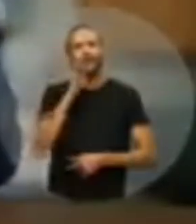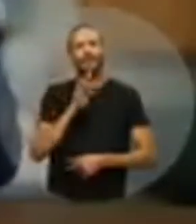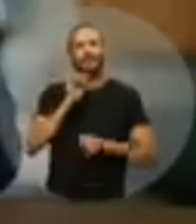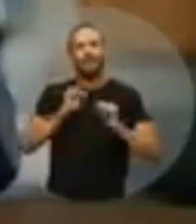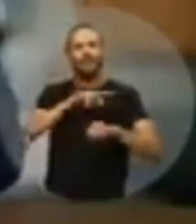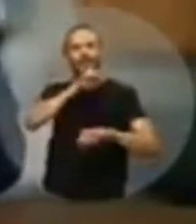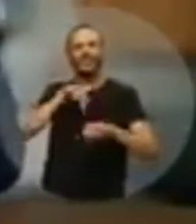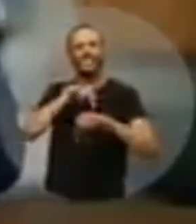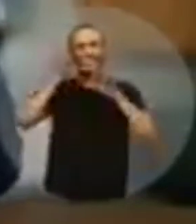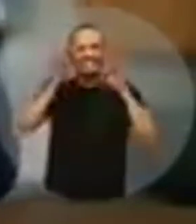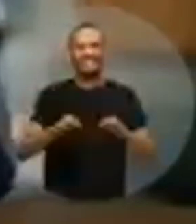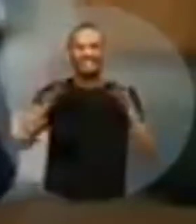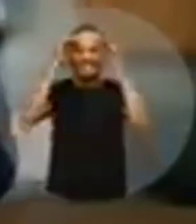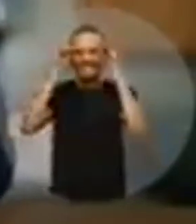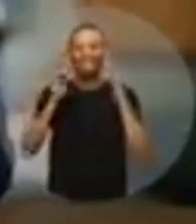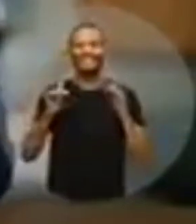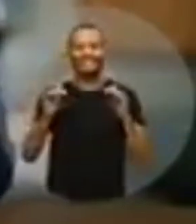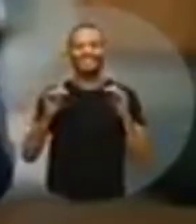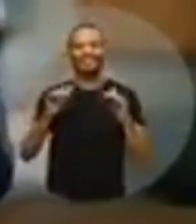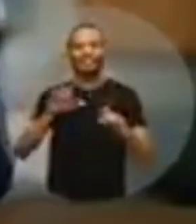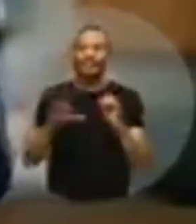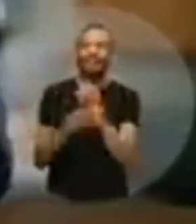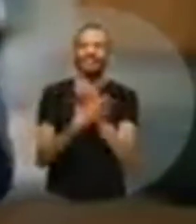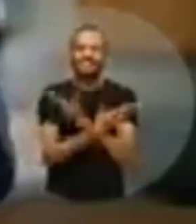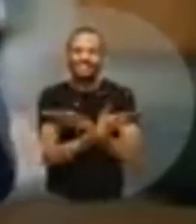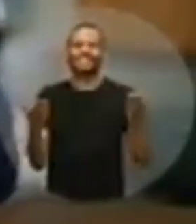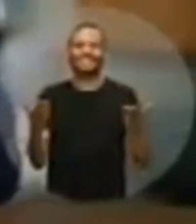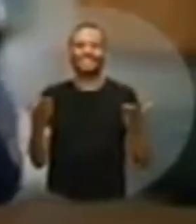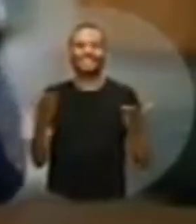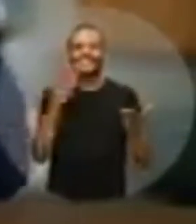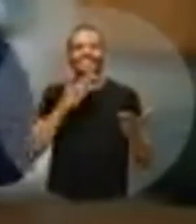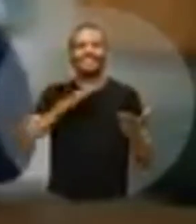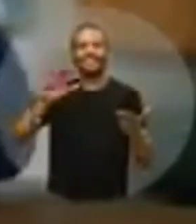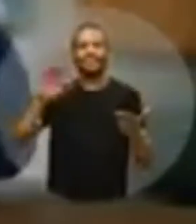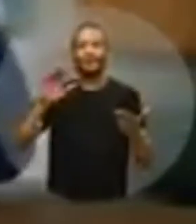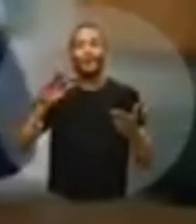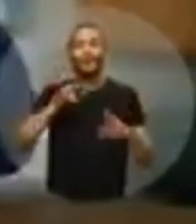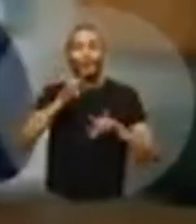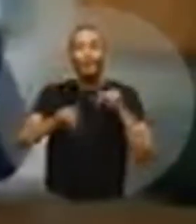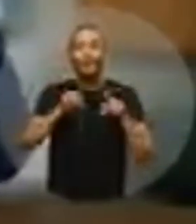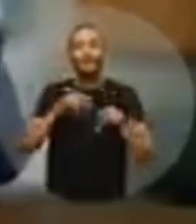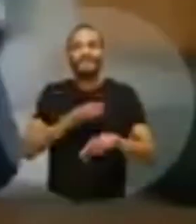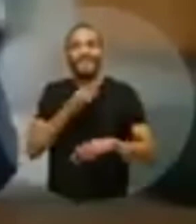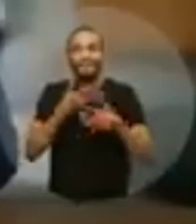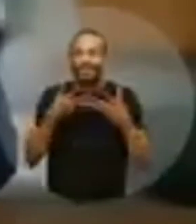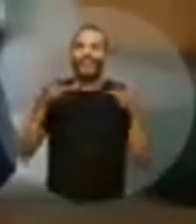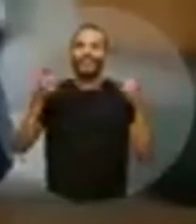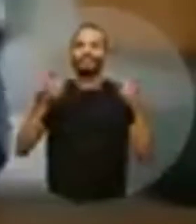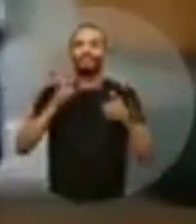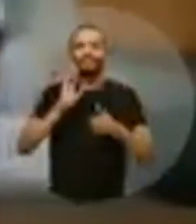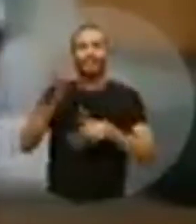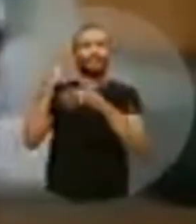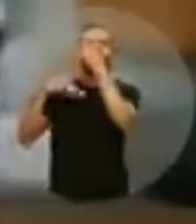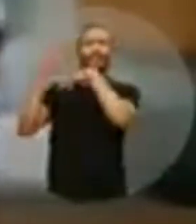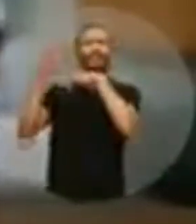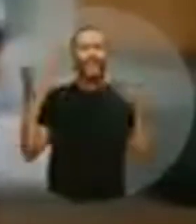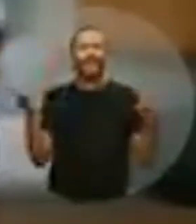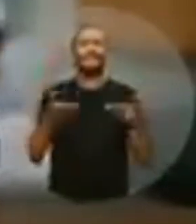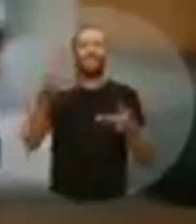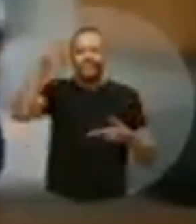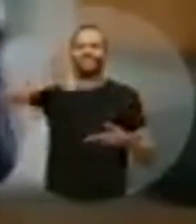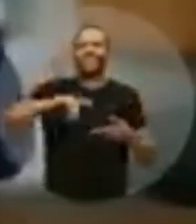o Brasil pode ser um país mais justo e respeitado. E garanto a vocês, a vida do povo vai melhorar. Já fizemos uma